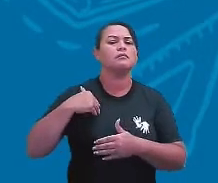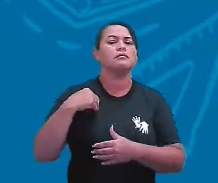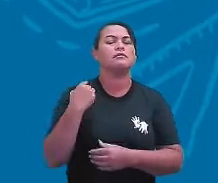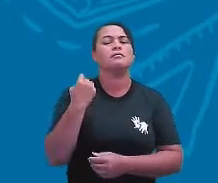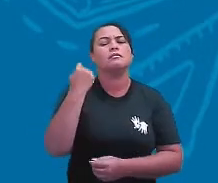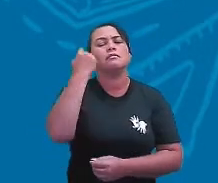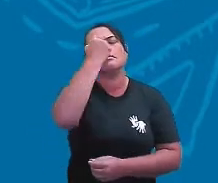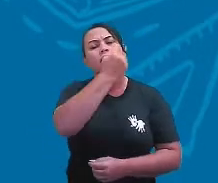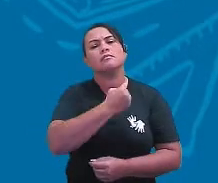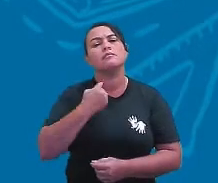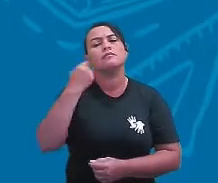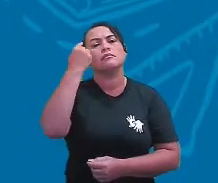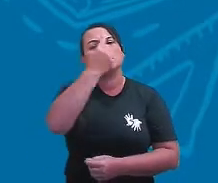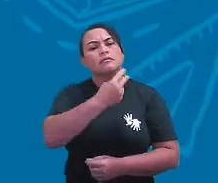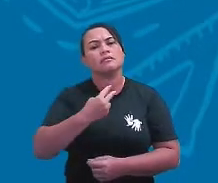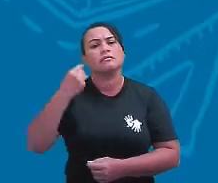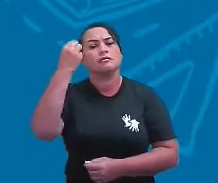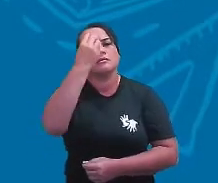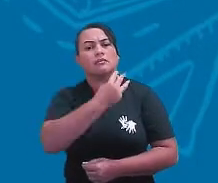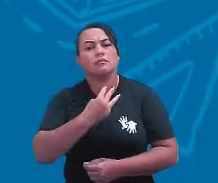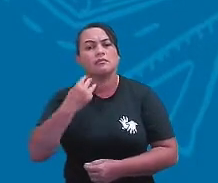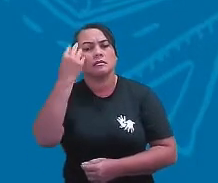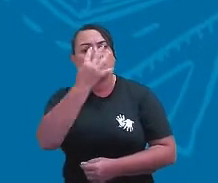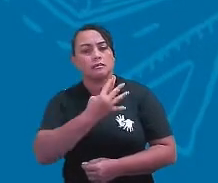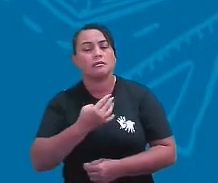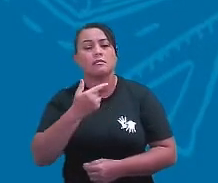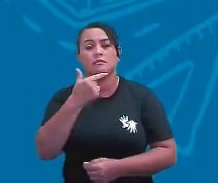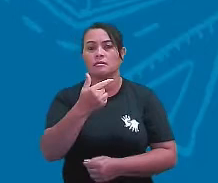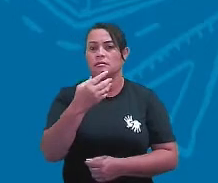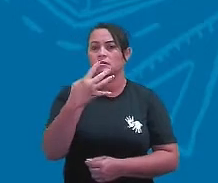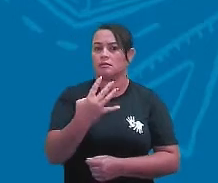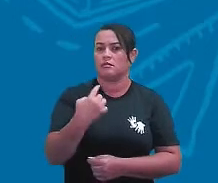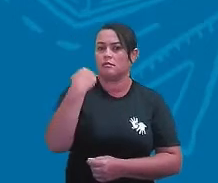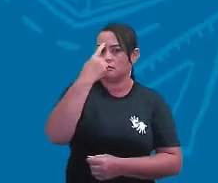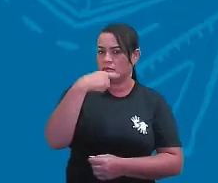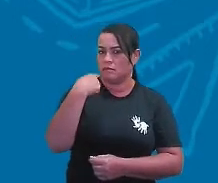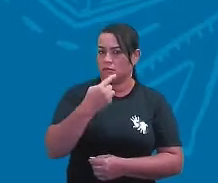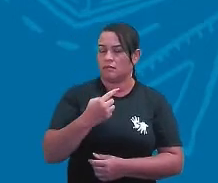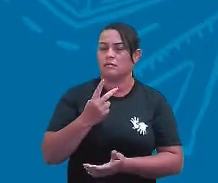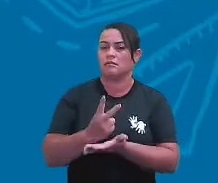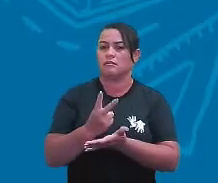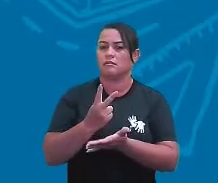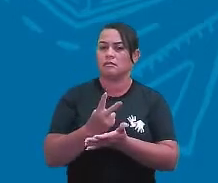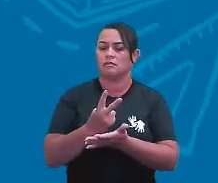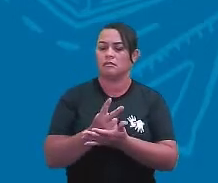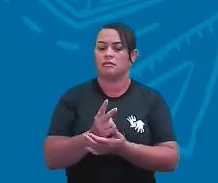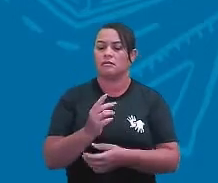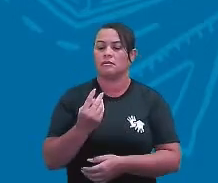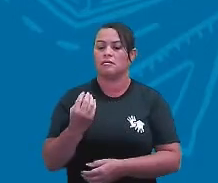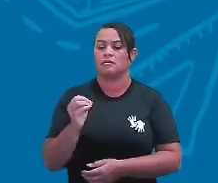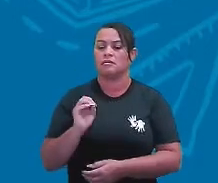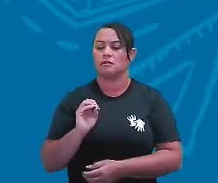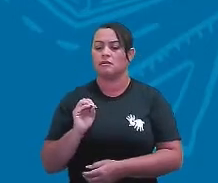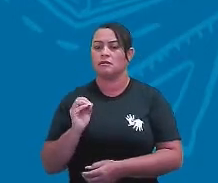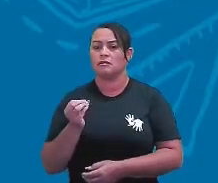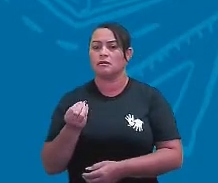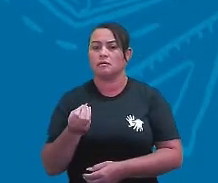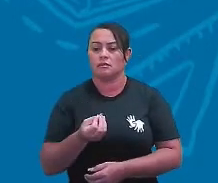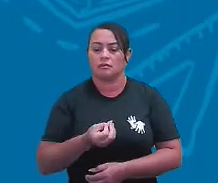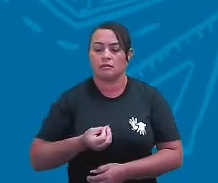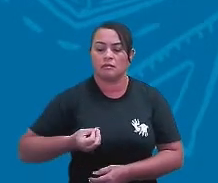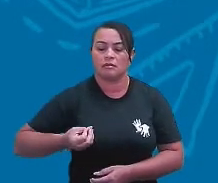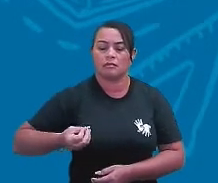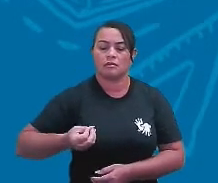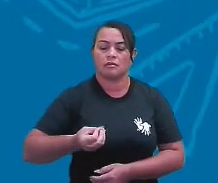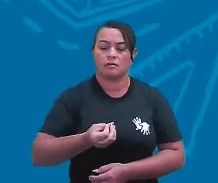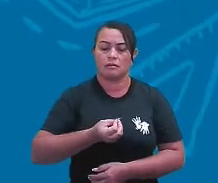rotação acontece a cada 24 horas, né? Ele vai girar, ele leva até